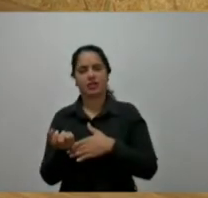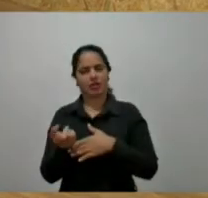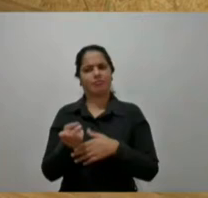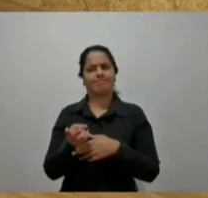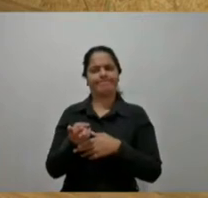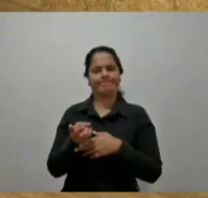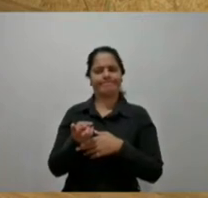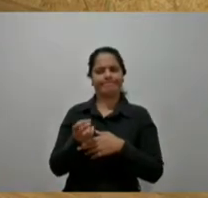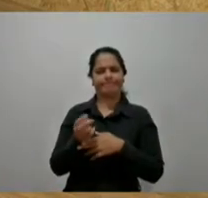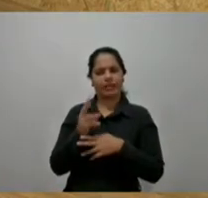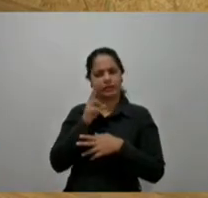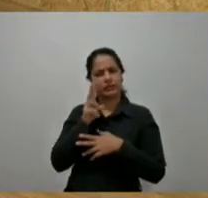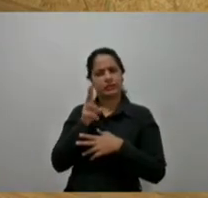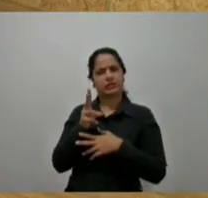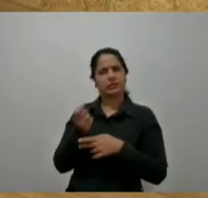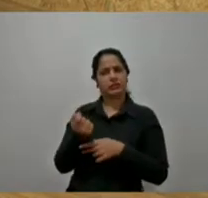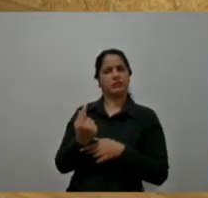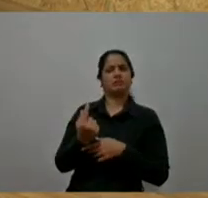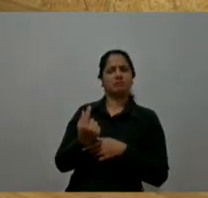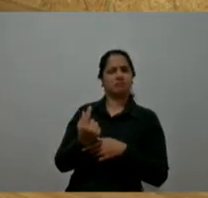olho. Se a empresa